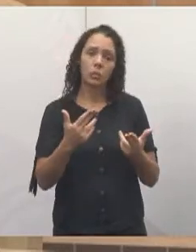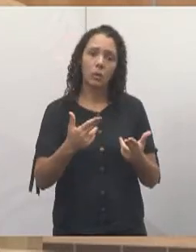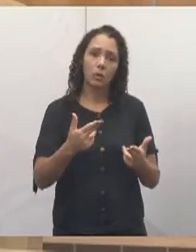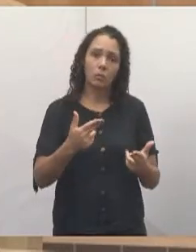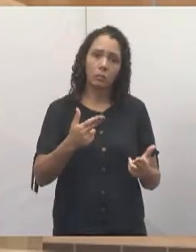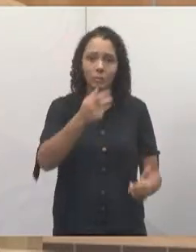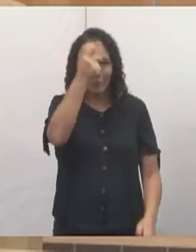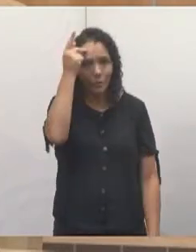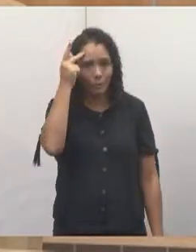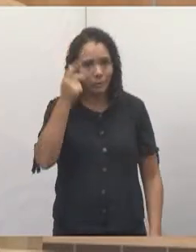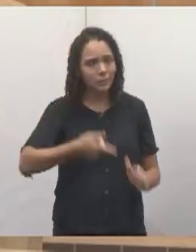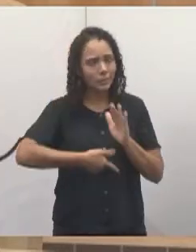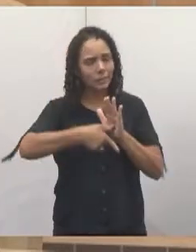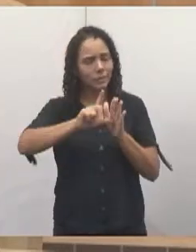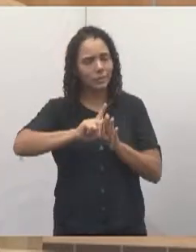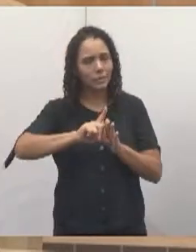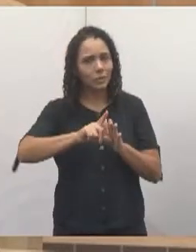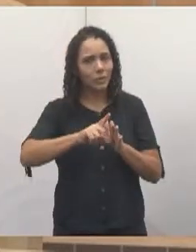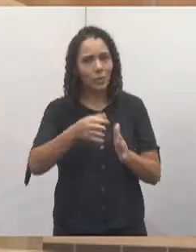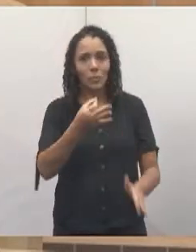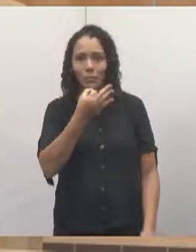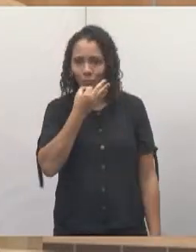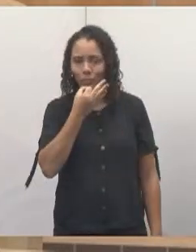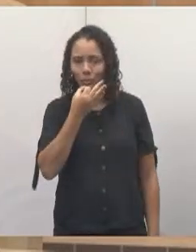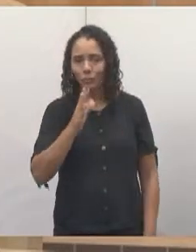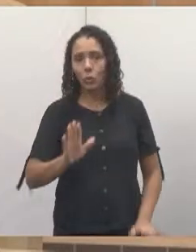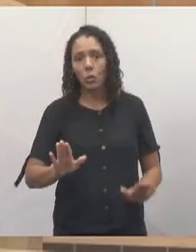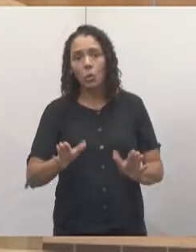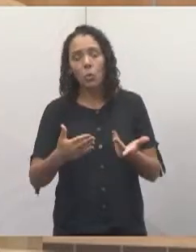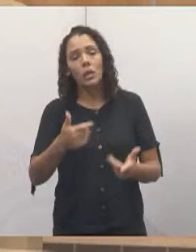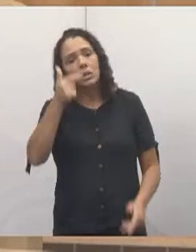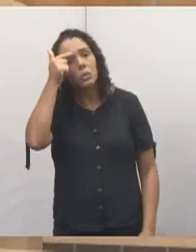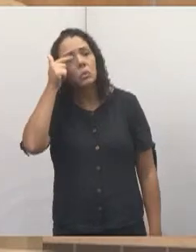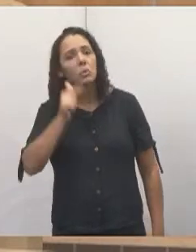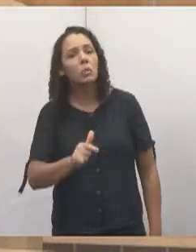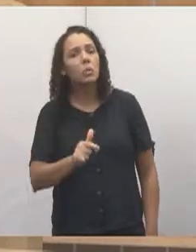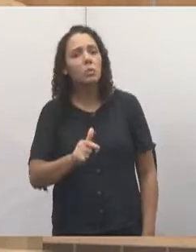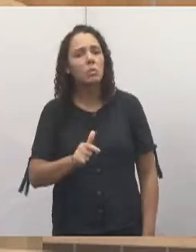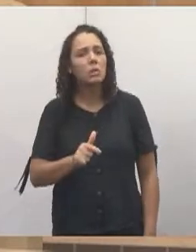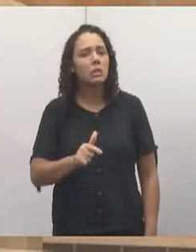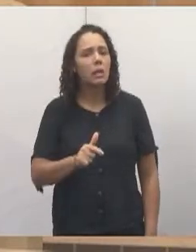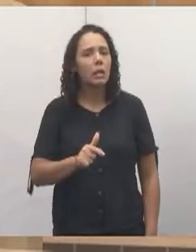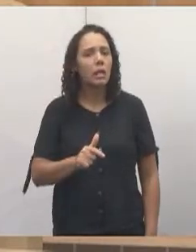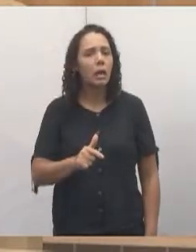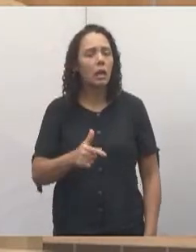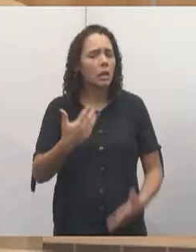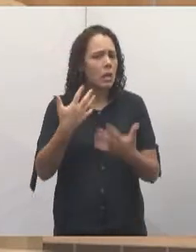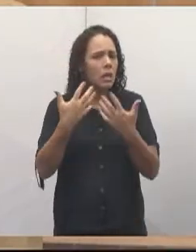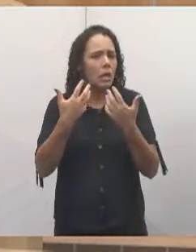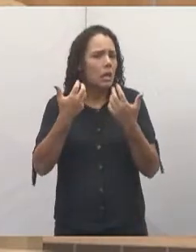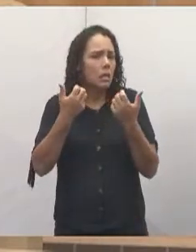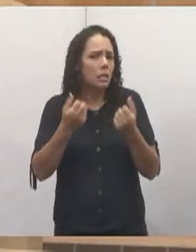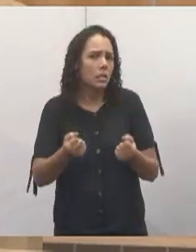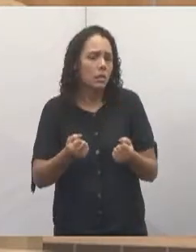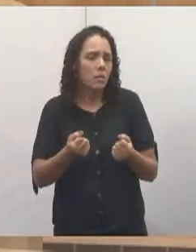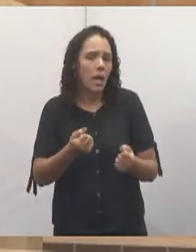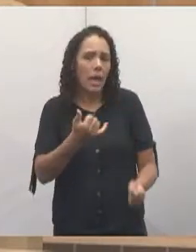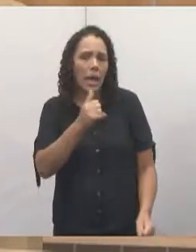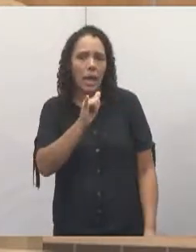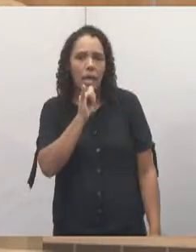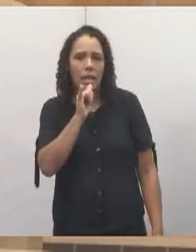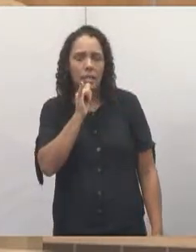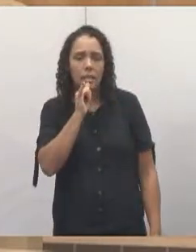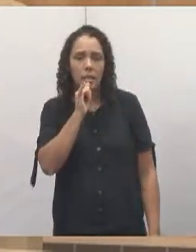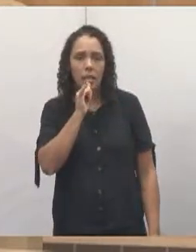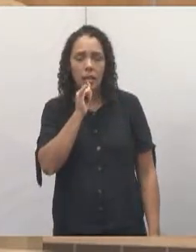comentaram, né, é quando você consegue um benefício, quando você consegue elevar o valor da pensão